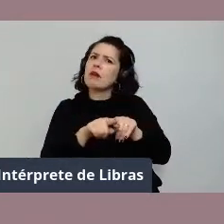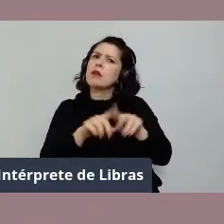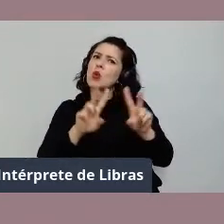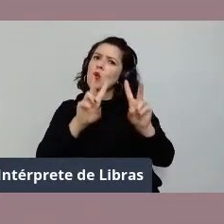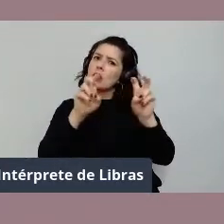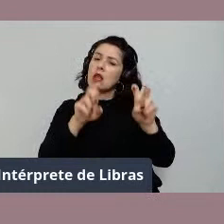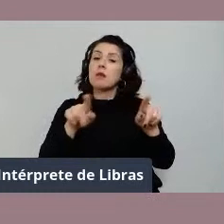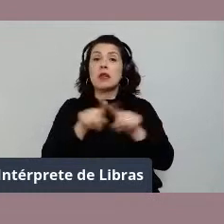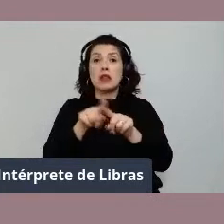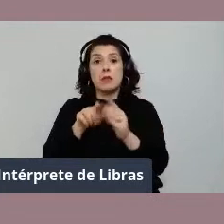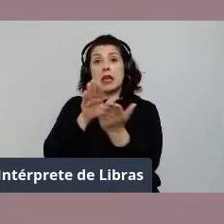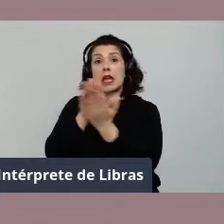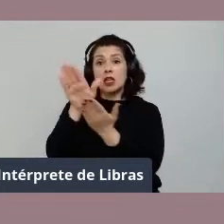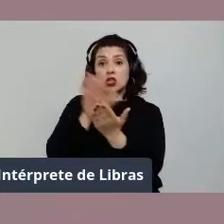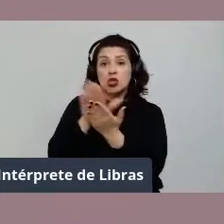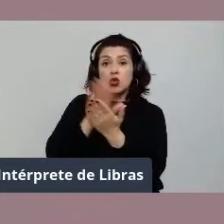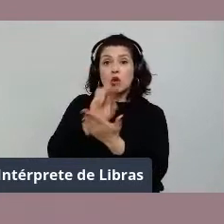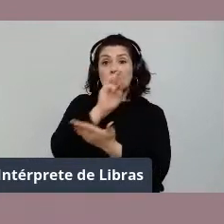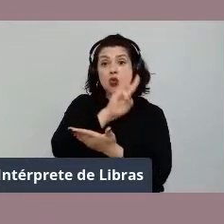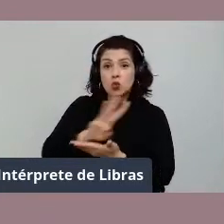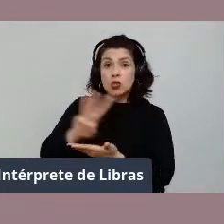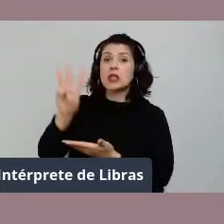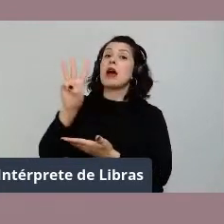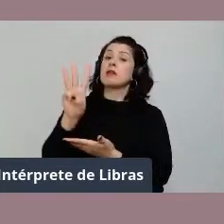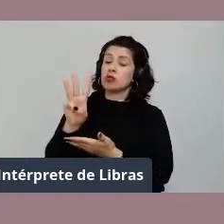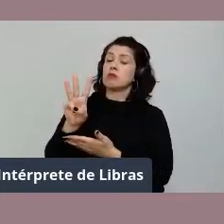do site da Clarice durante alguns anos,